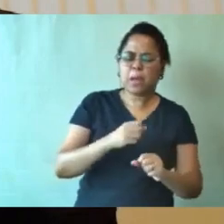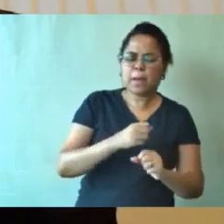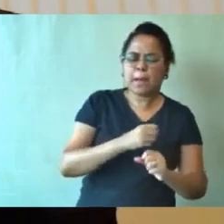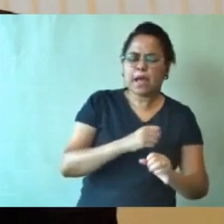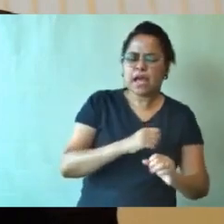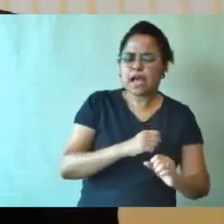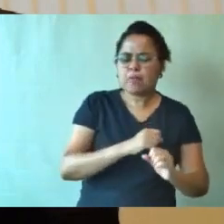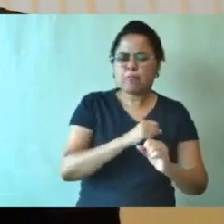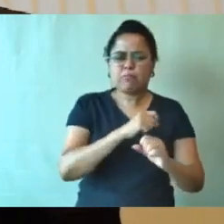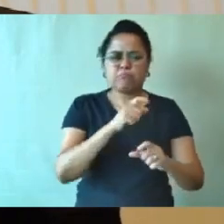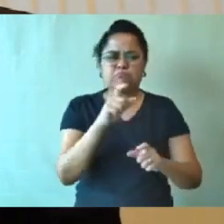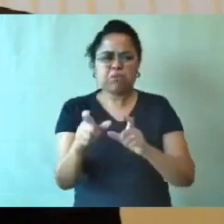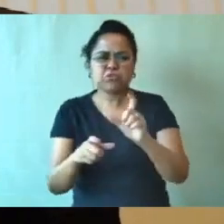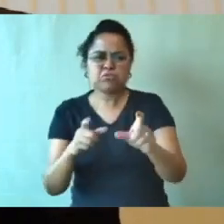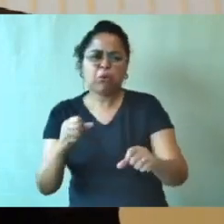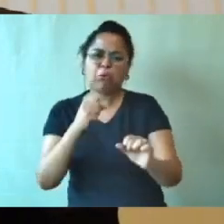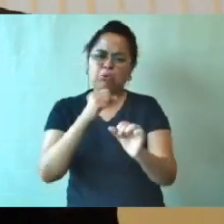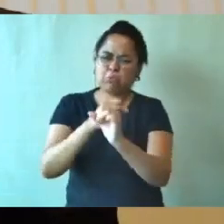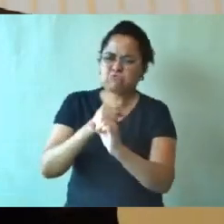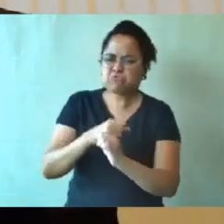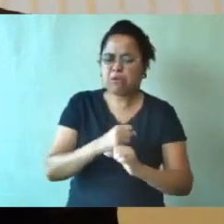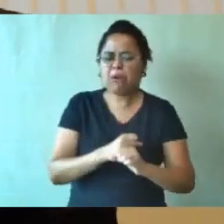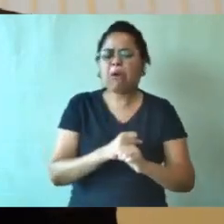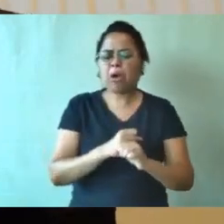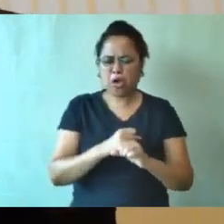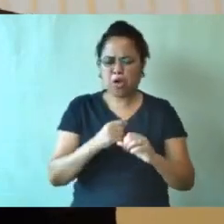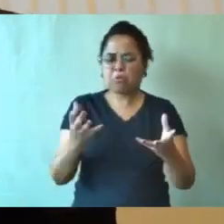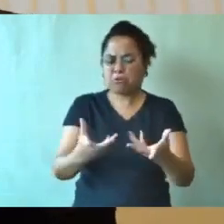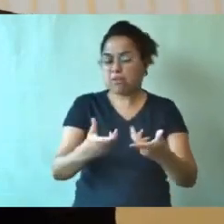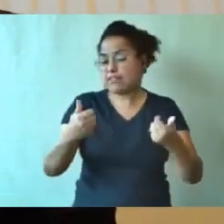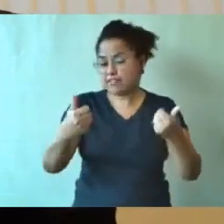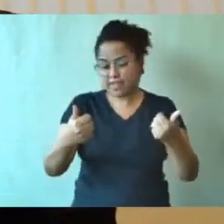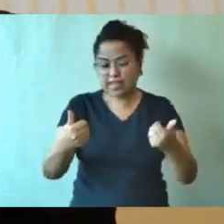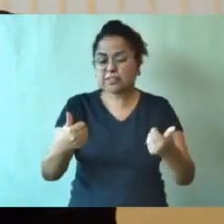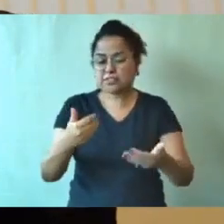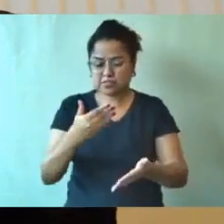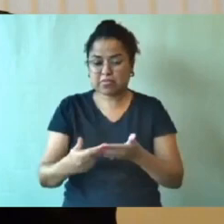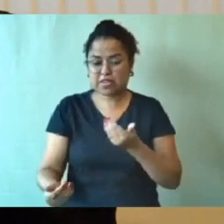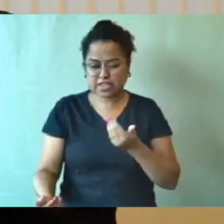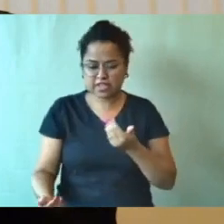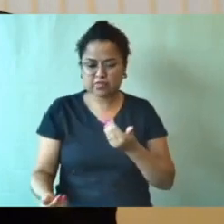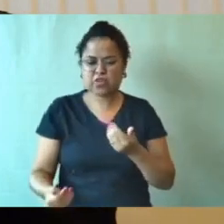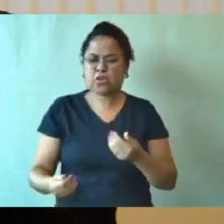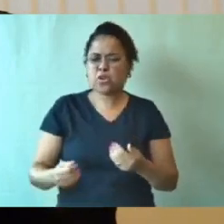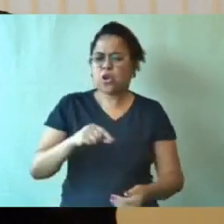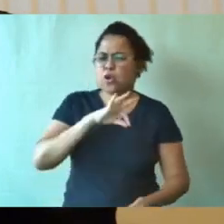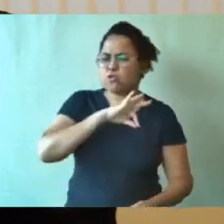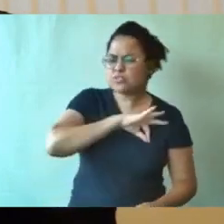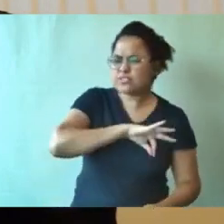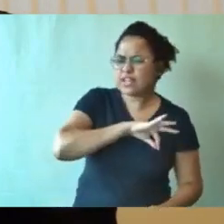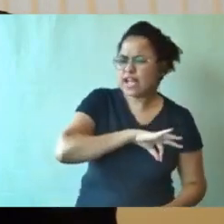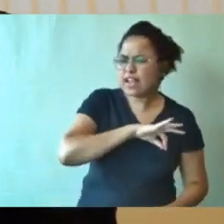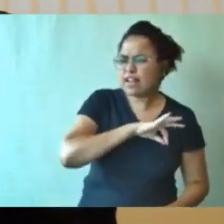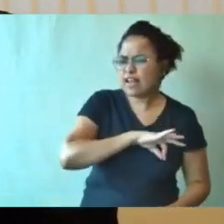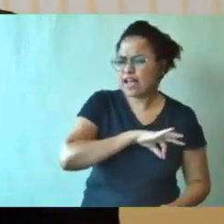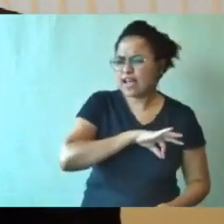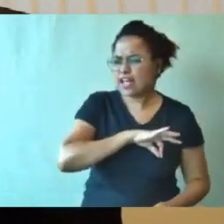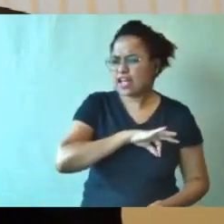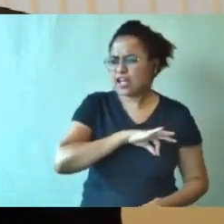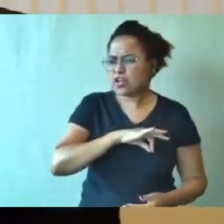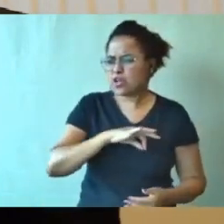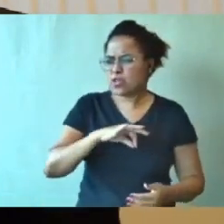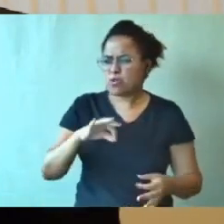de caminhões e da mineração. Virou uma grande dificuldade para o setor. Nosso salário não parou de ser tão atrativo igual